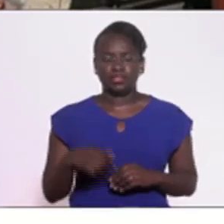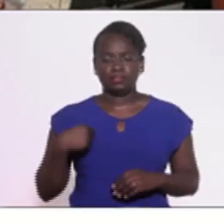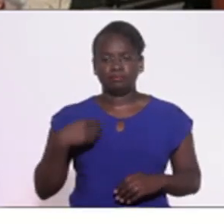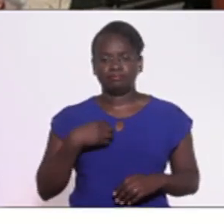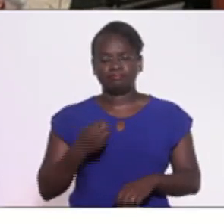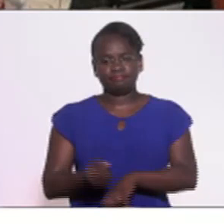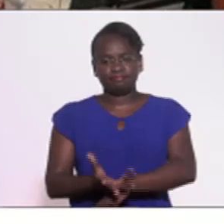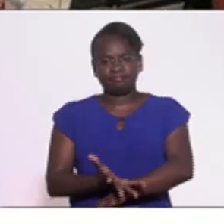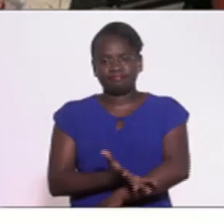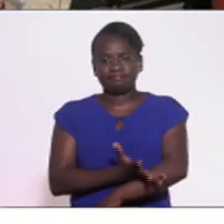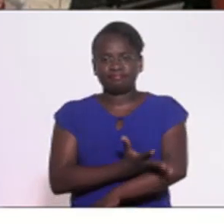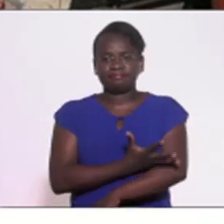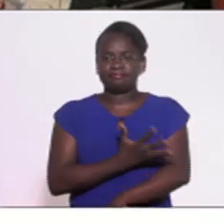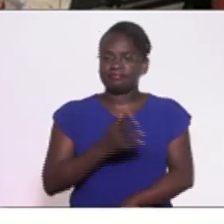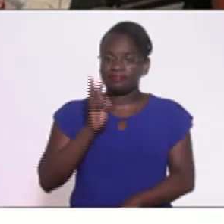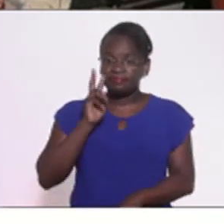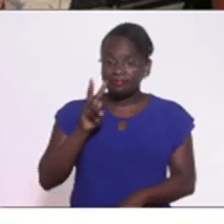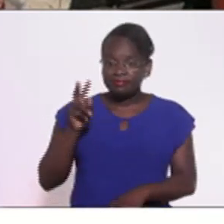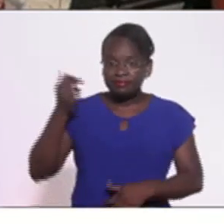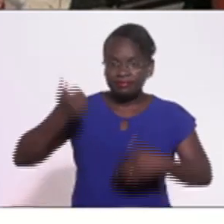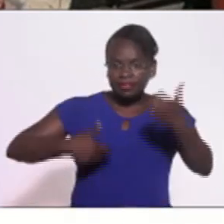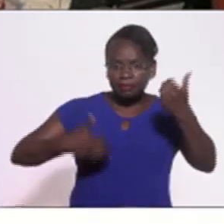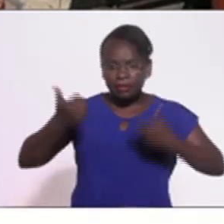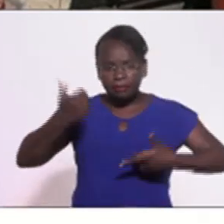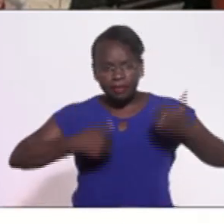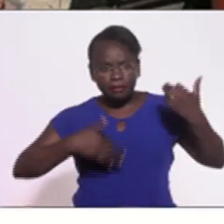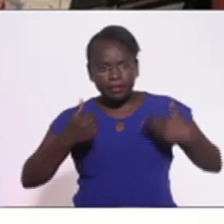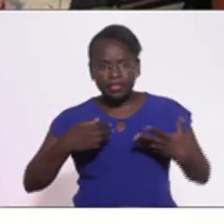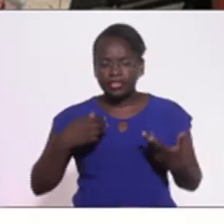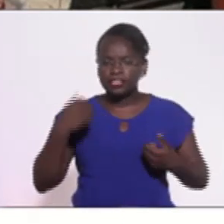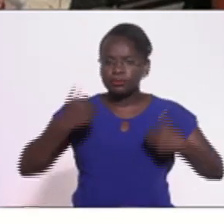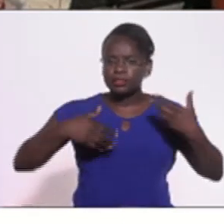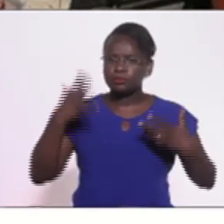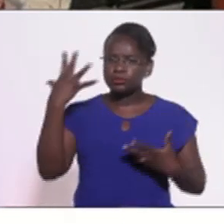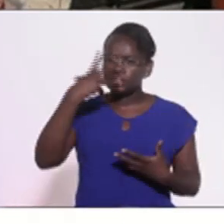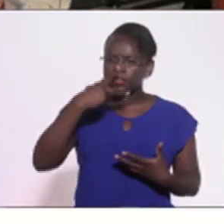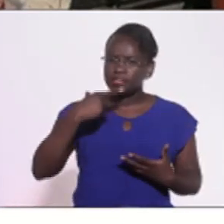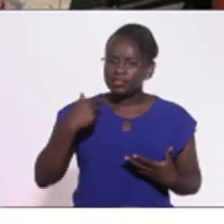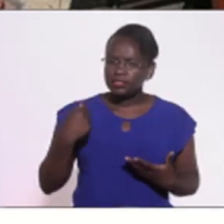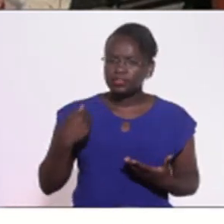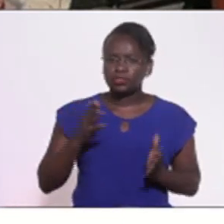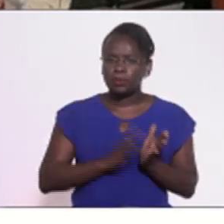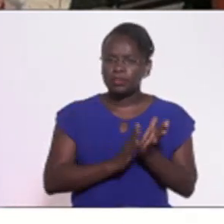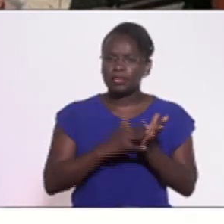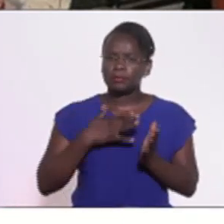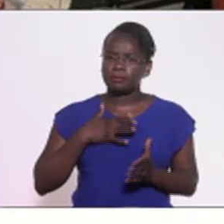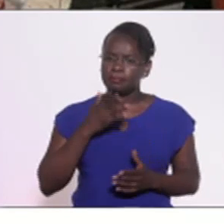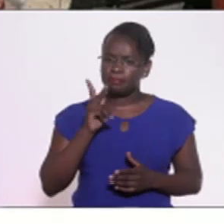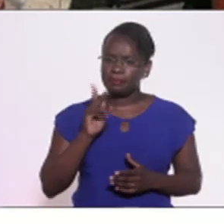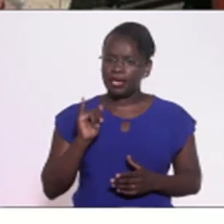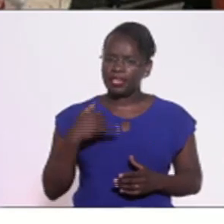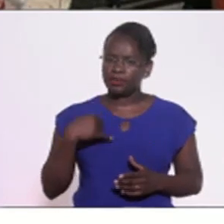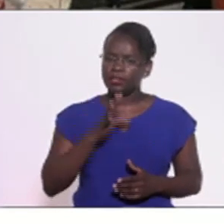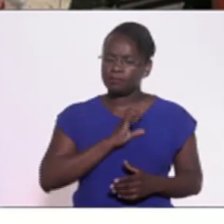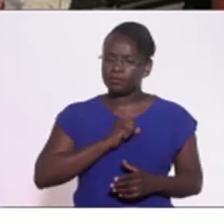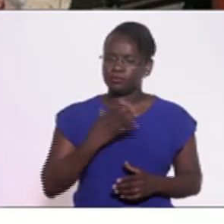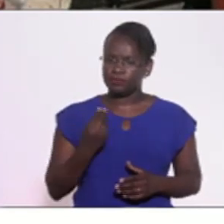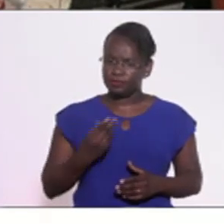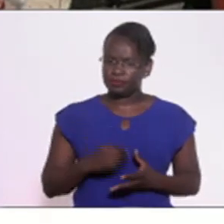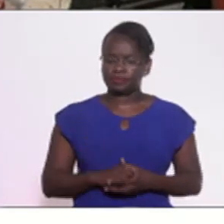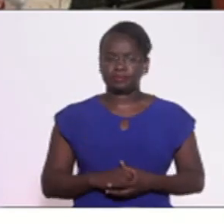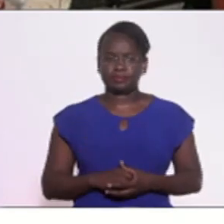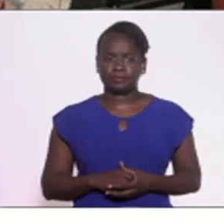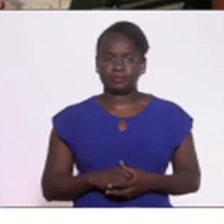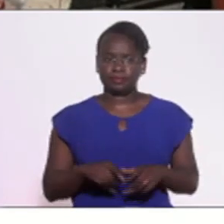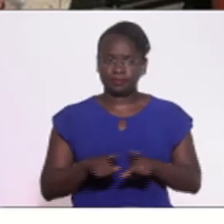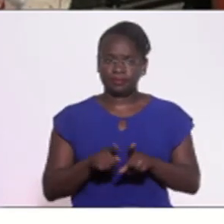muito emocionado de ouvir tantas palavras tão bonitas em homenagem ao meu pai, que eu amo muito